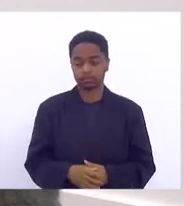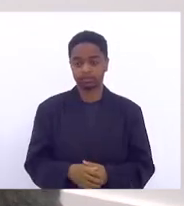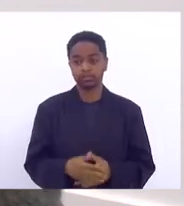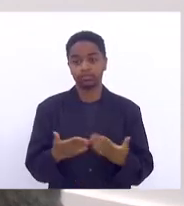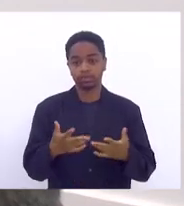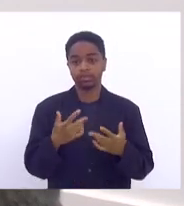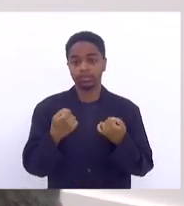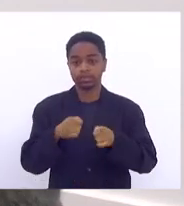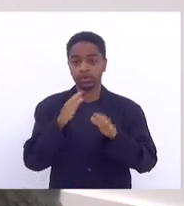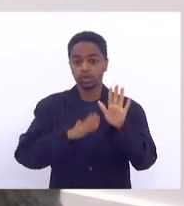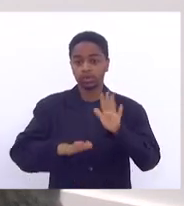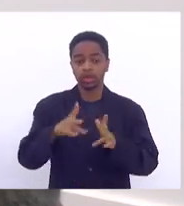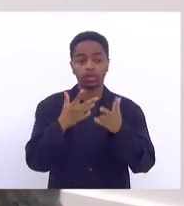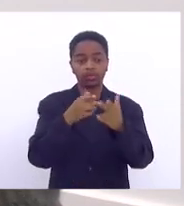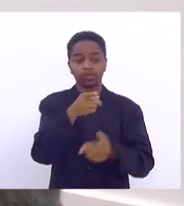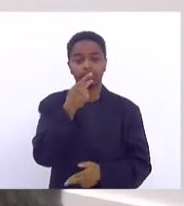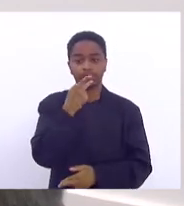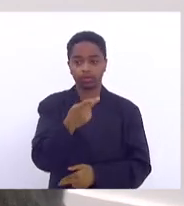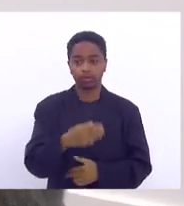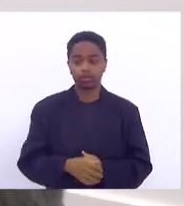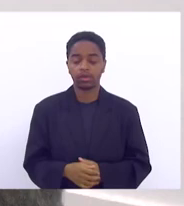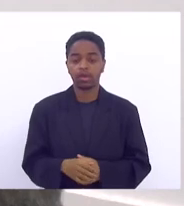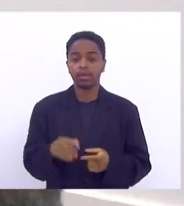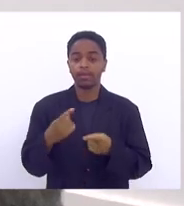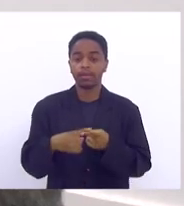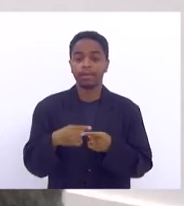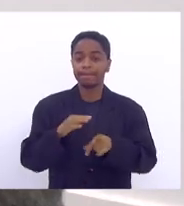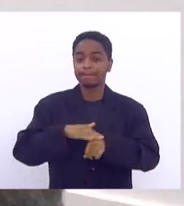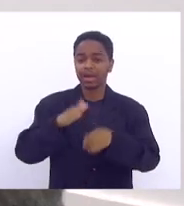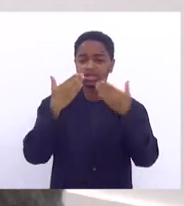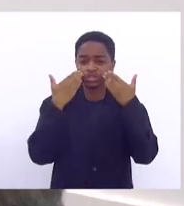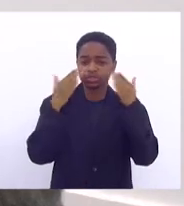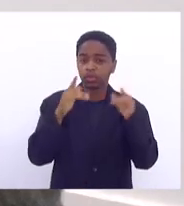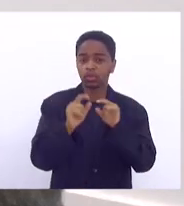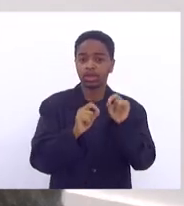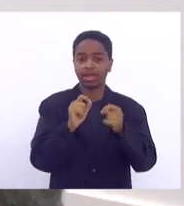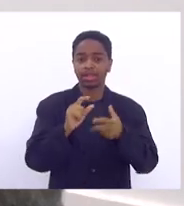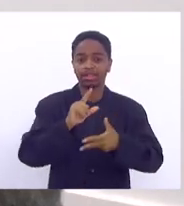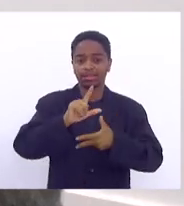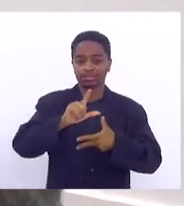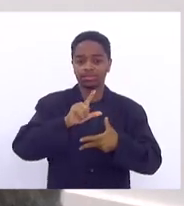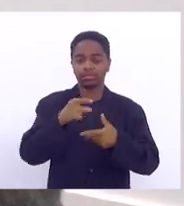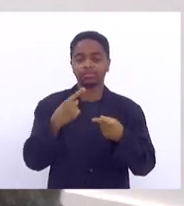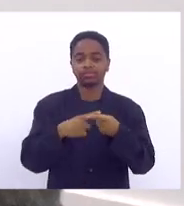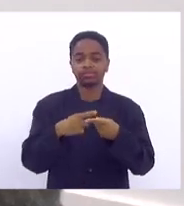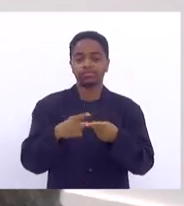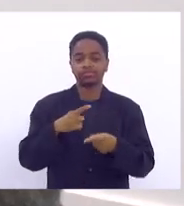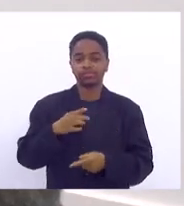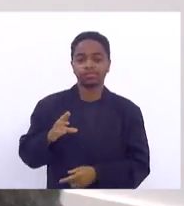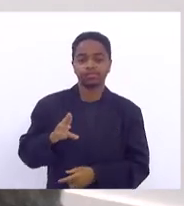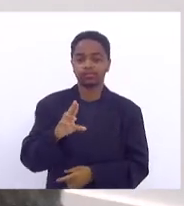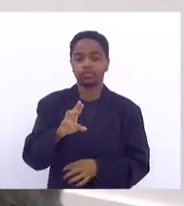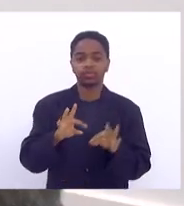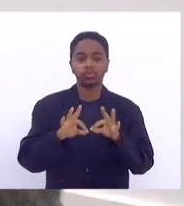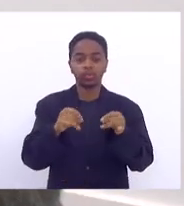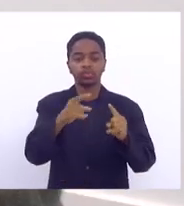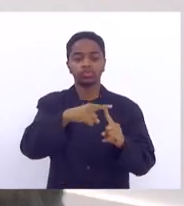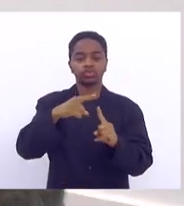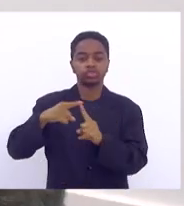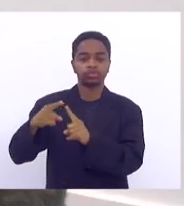excelência colocou o poder mais exposto é o poder legislativo porque aqui estamos representado todas as correntes de